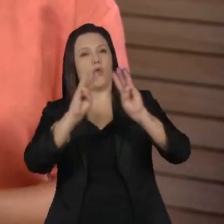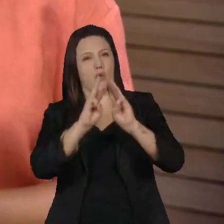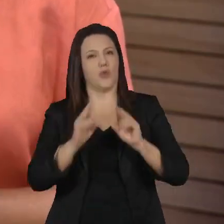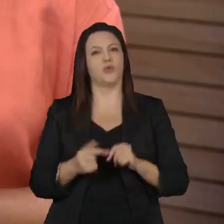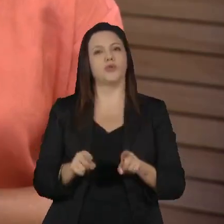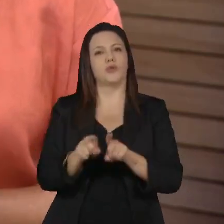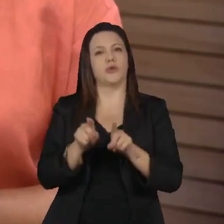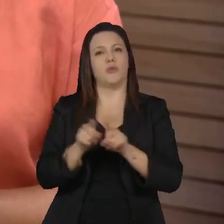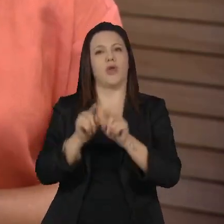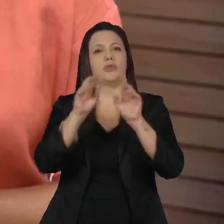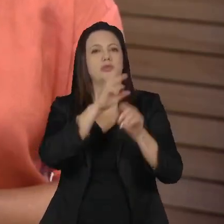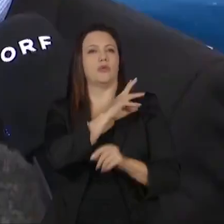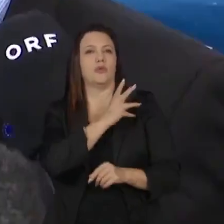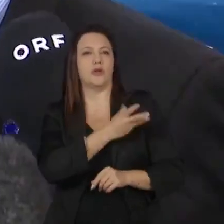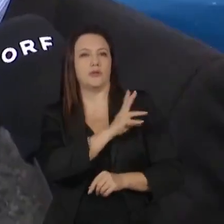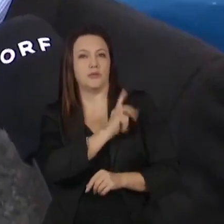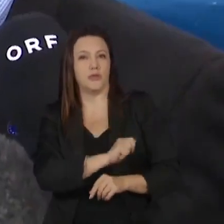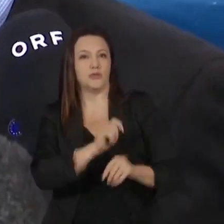dos soldados da região.